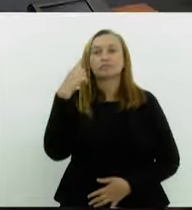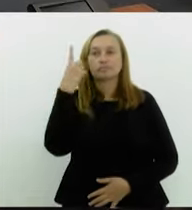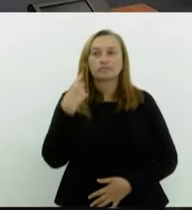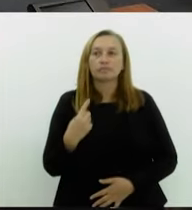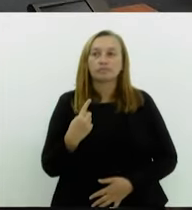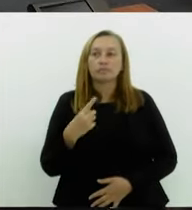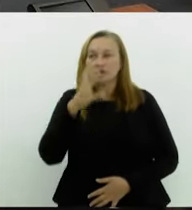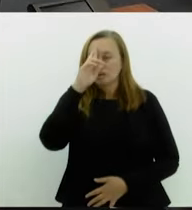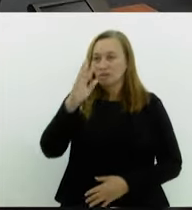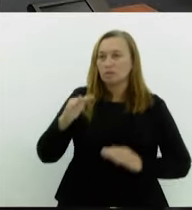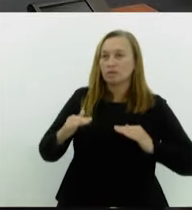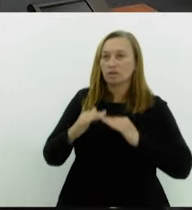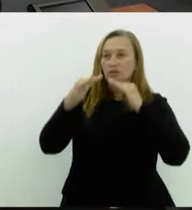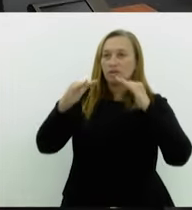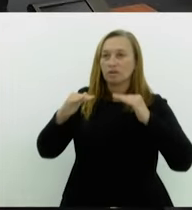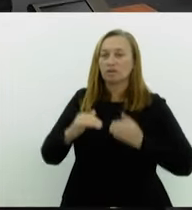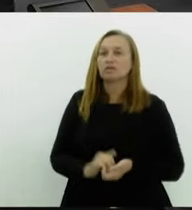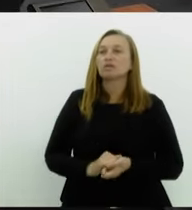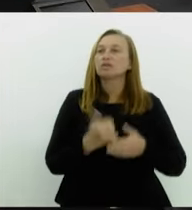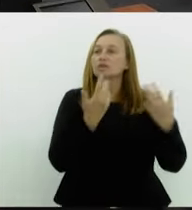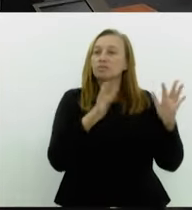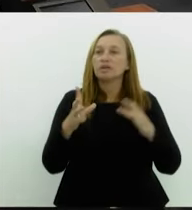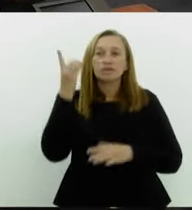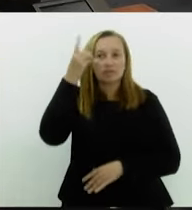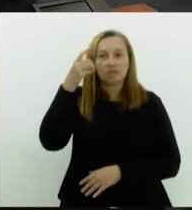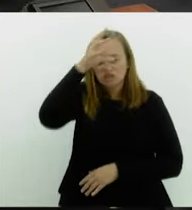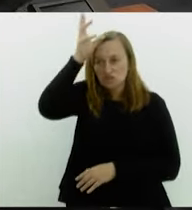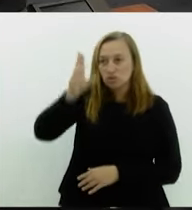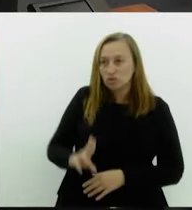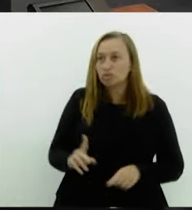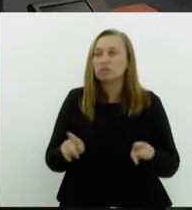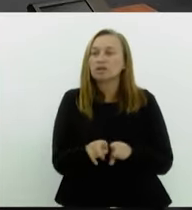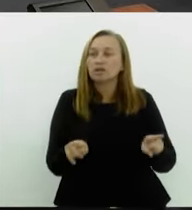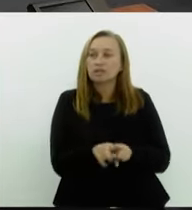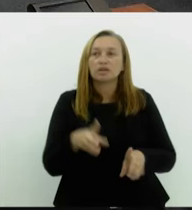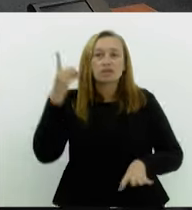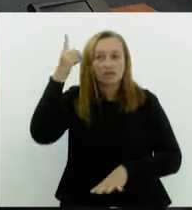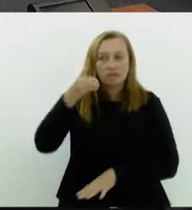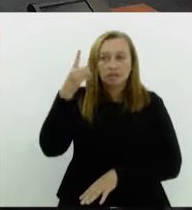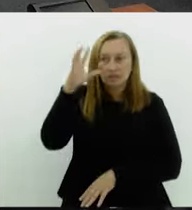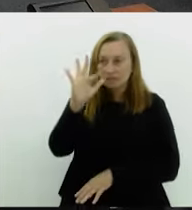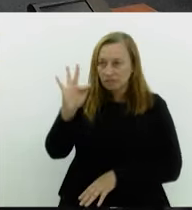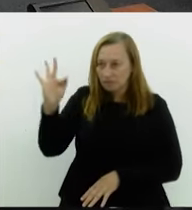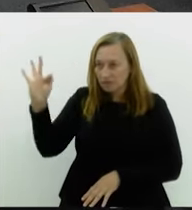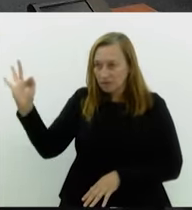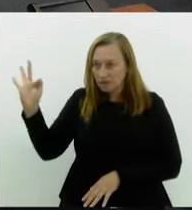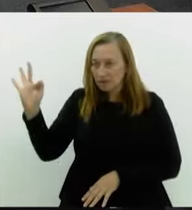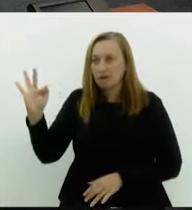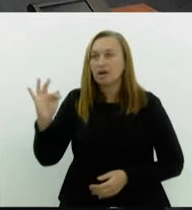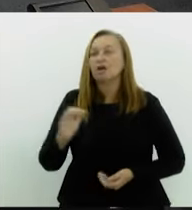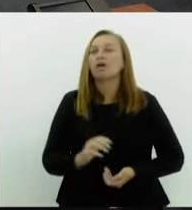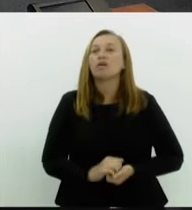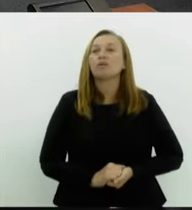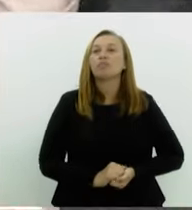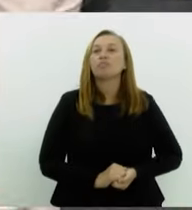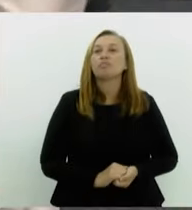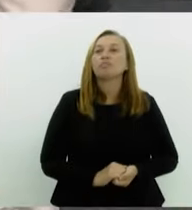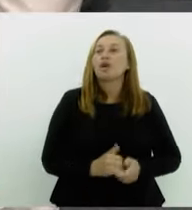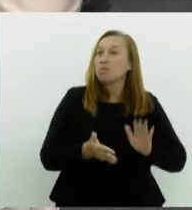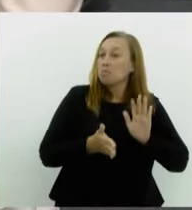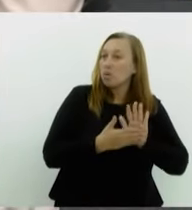mérito favorável, saudando deputada Tia Ju, saudando também deputada federal Tieron, da qual a proposta